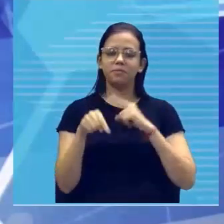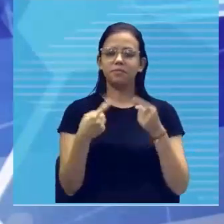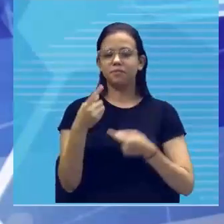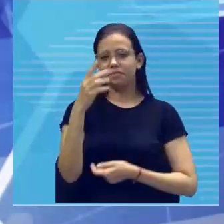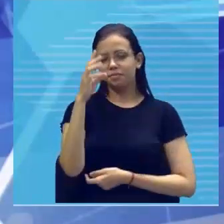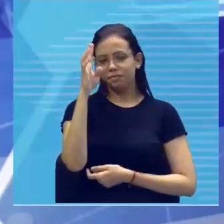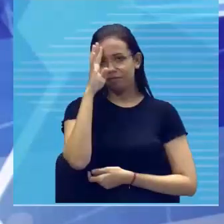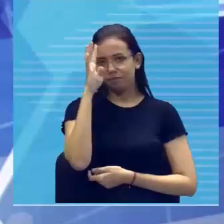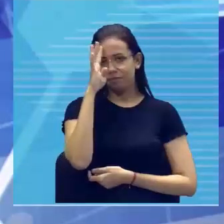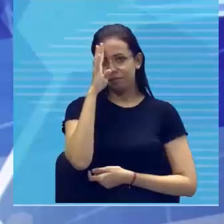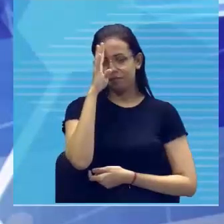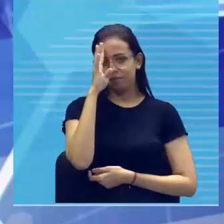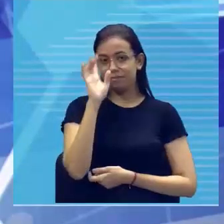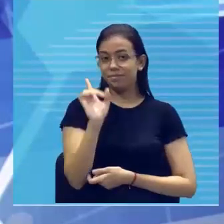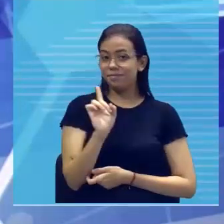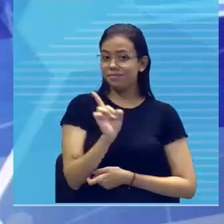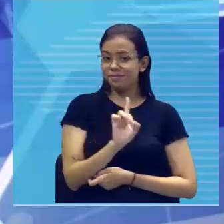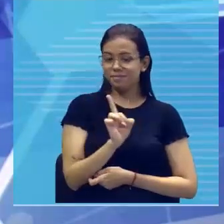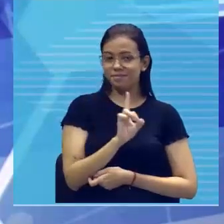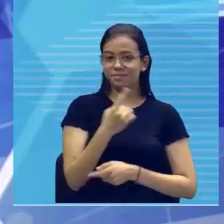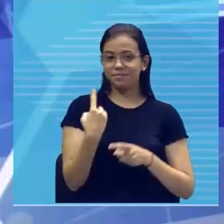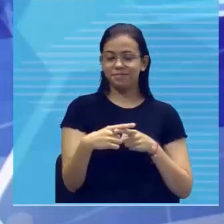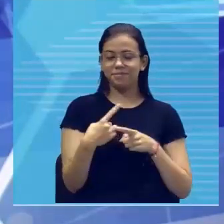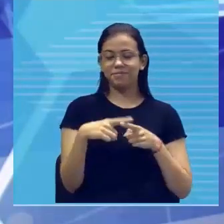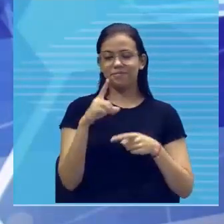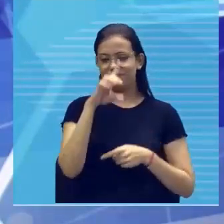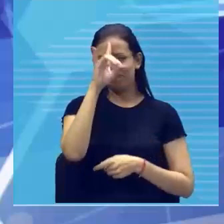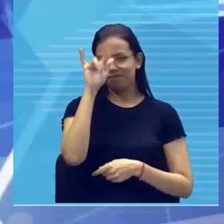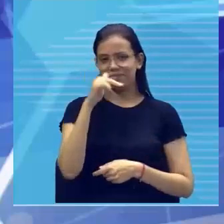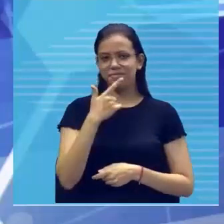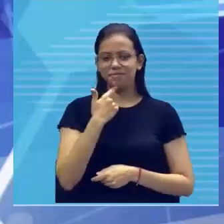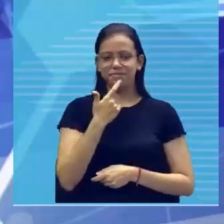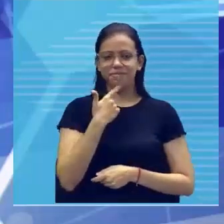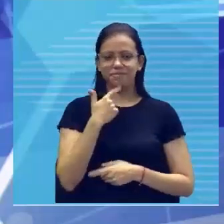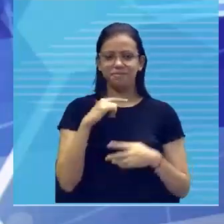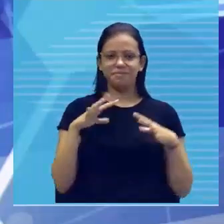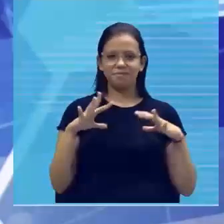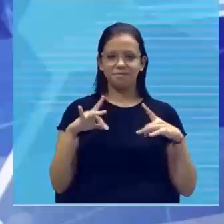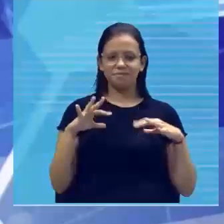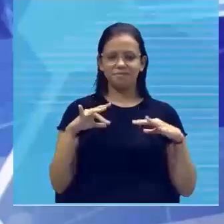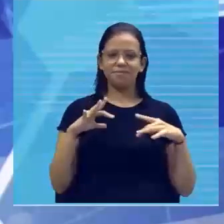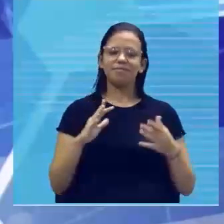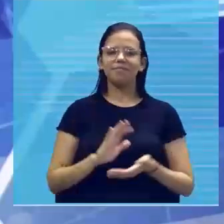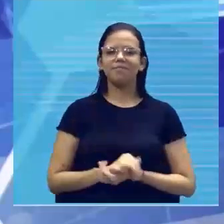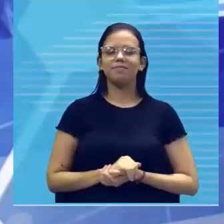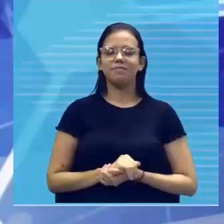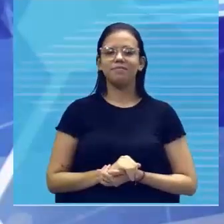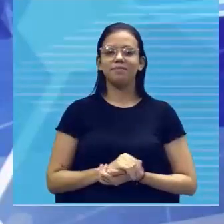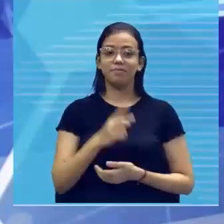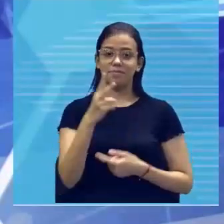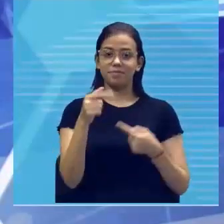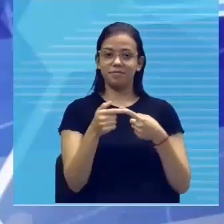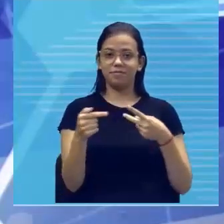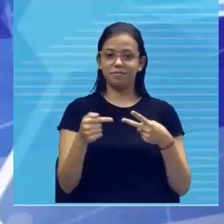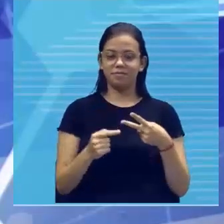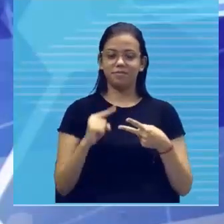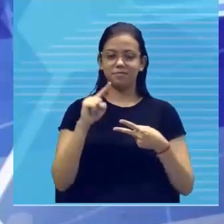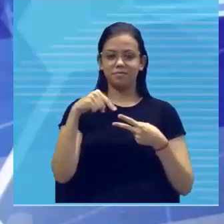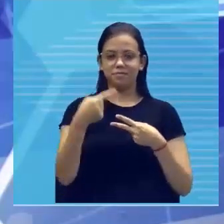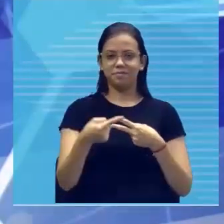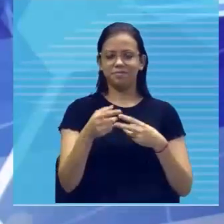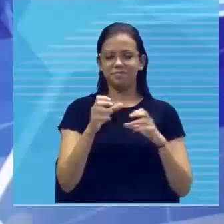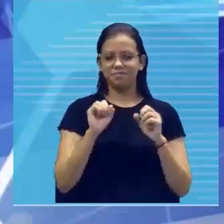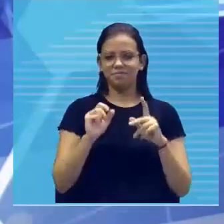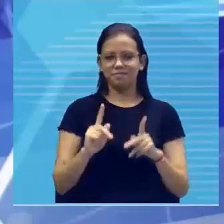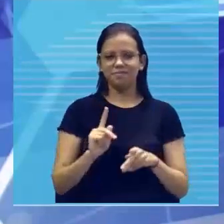próxima quarta não porque é feriado daqui a duas semanas né